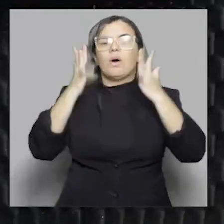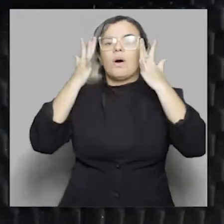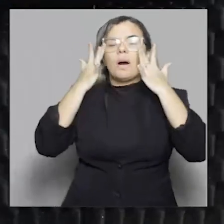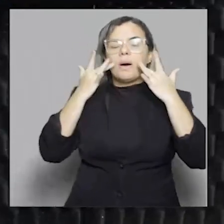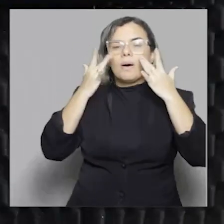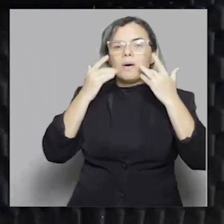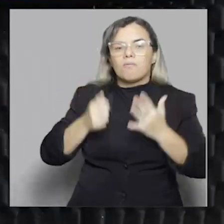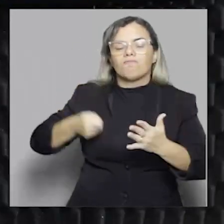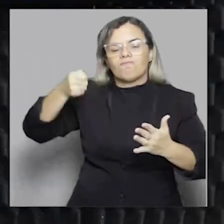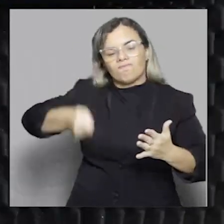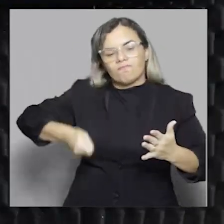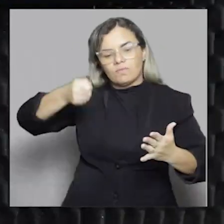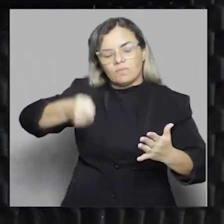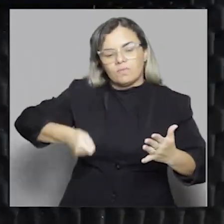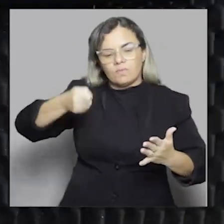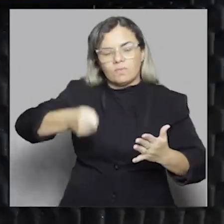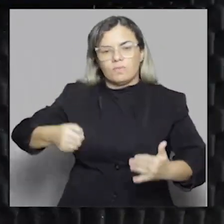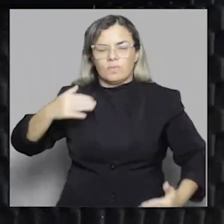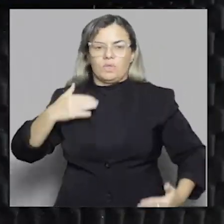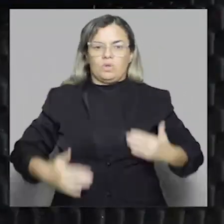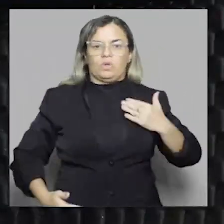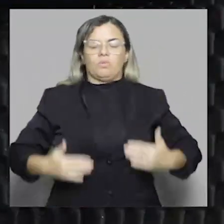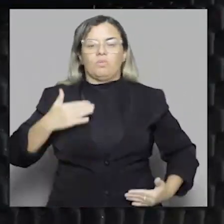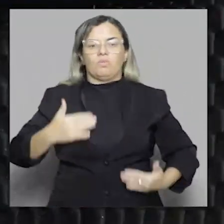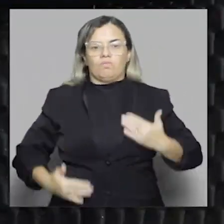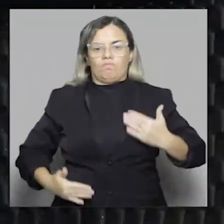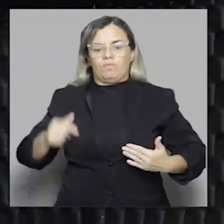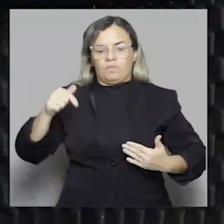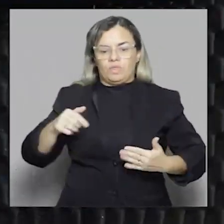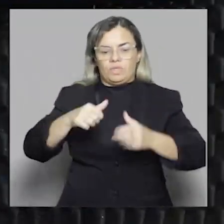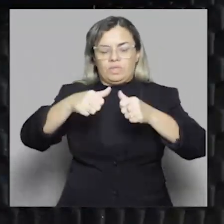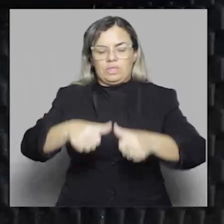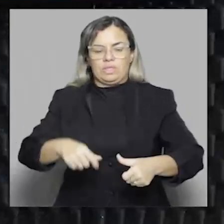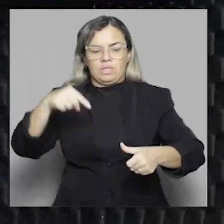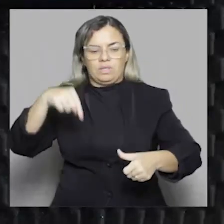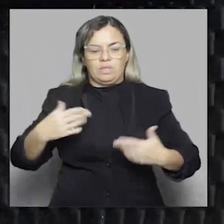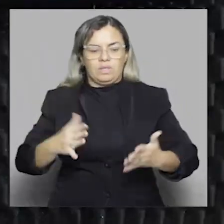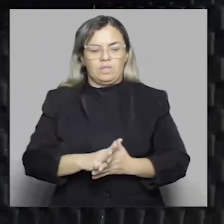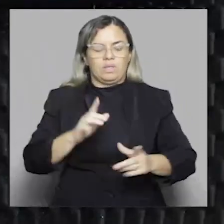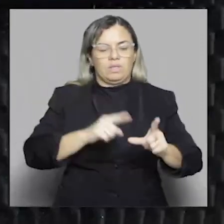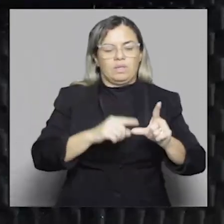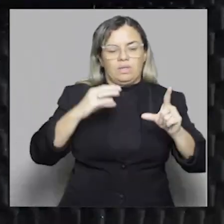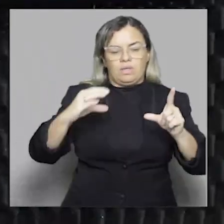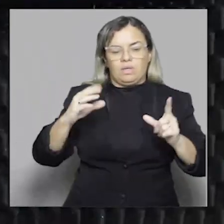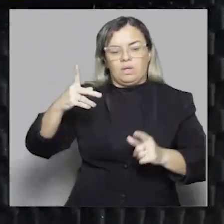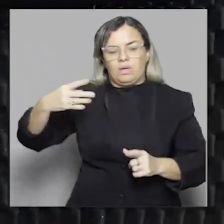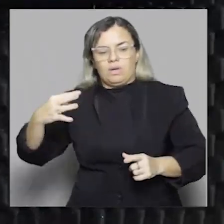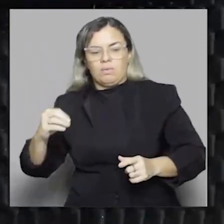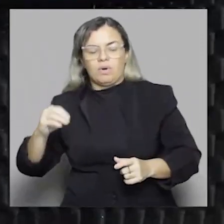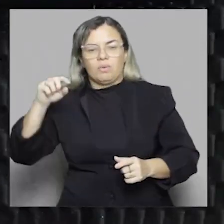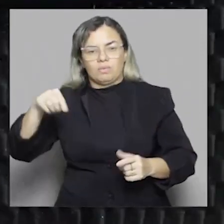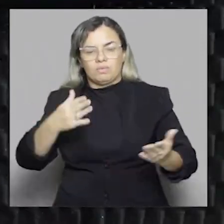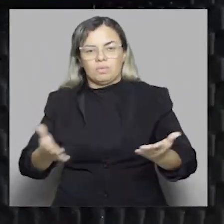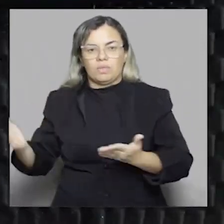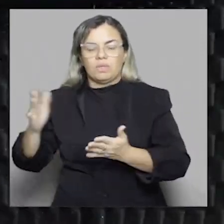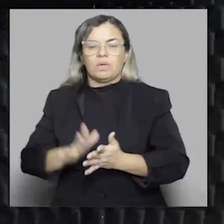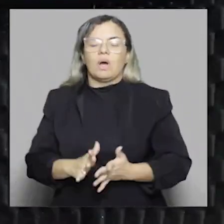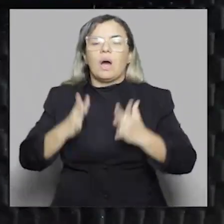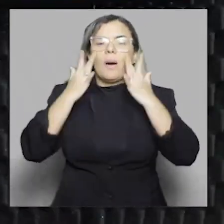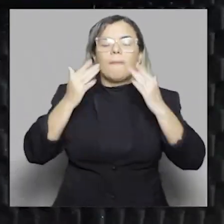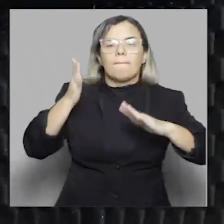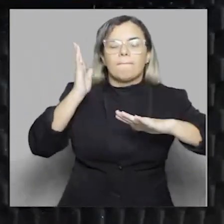onde, obrigatoriamente, o corpo humano está presente. A pop art é uma forma de arte contemporânea onde